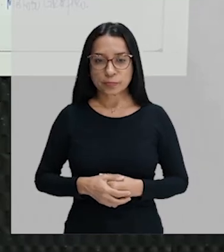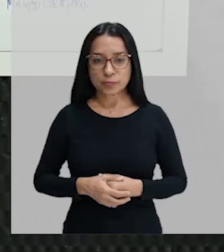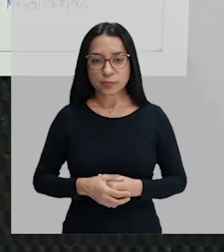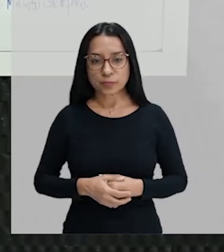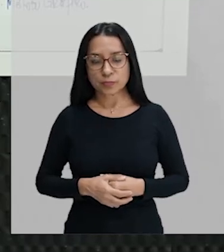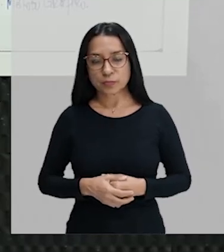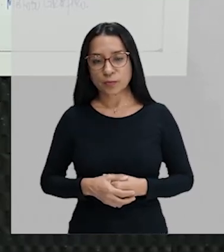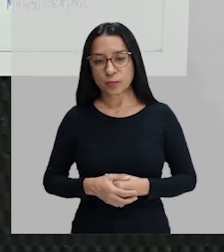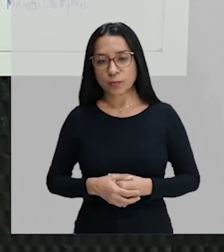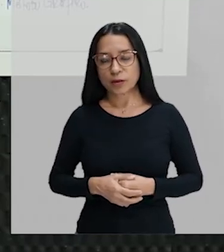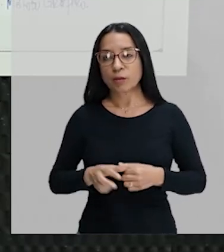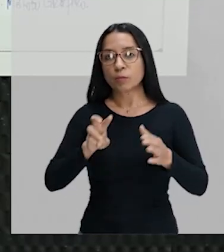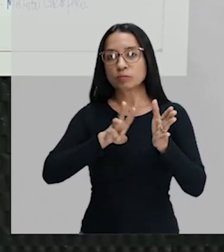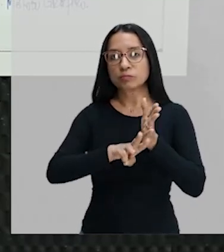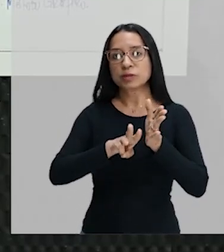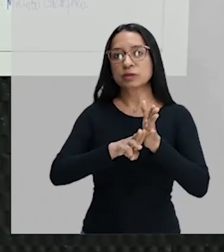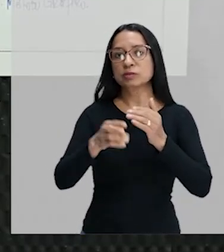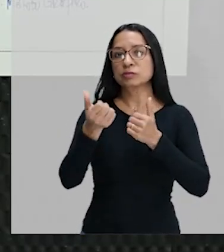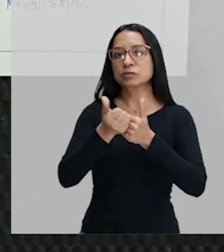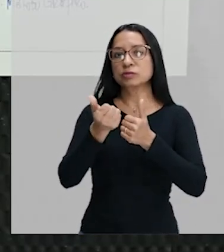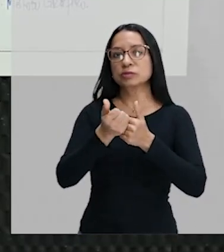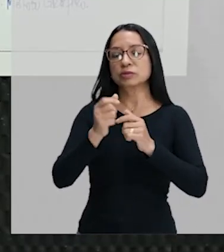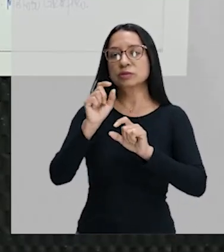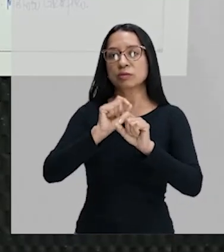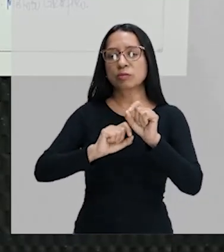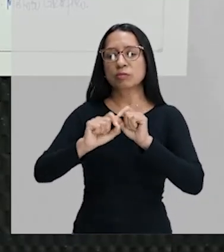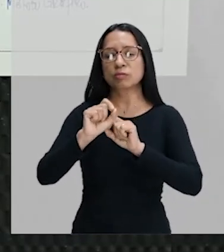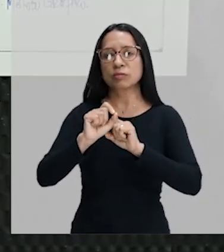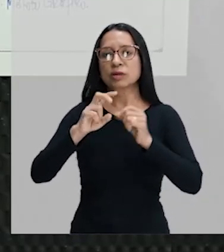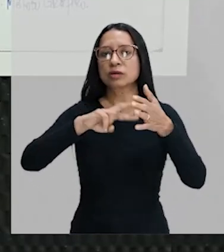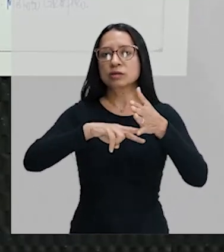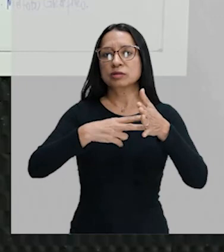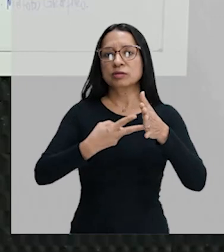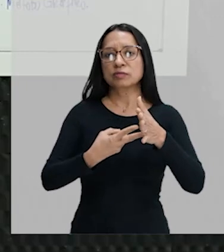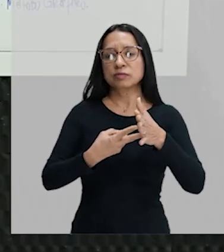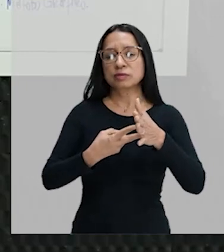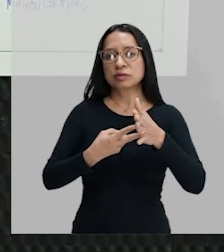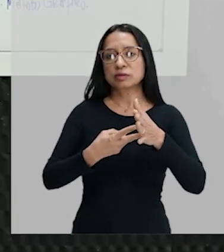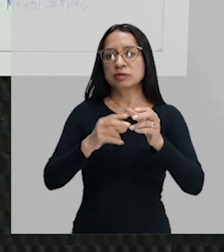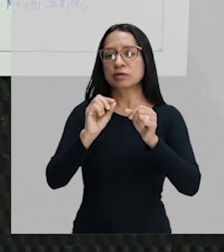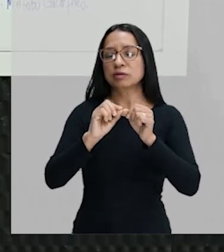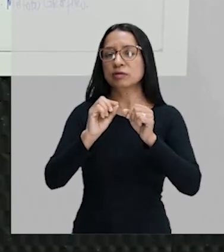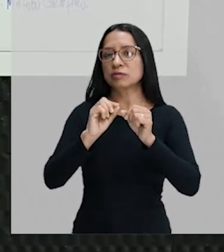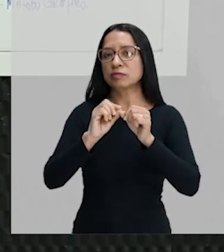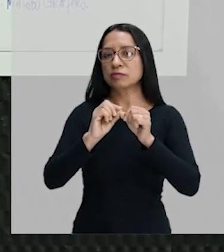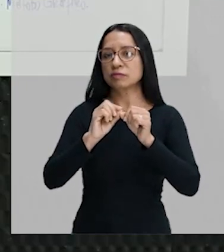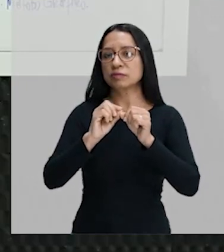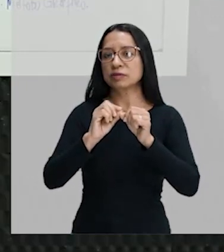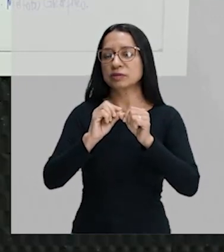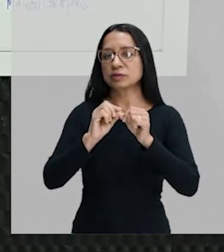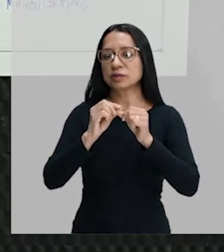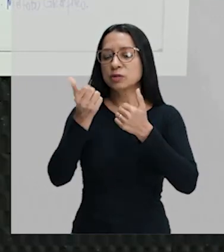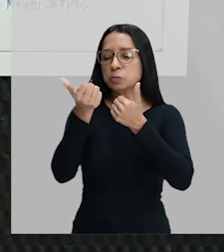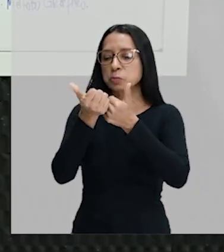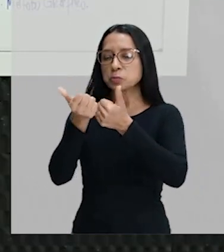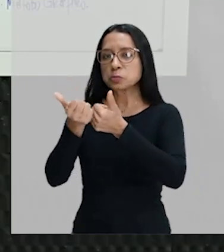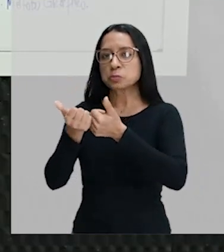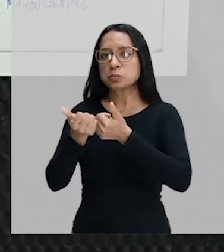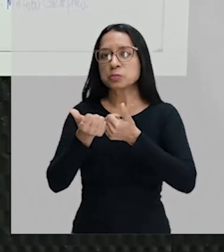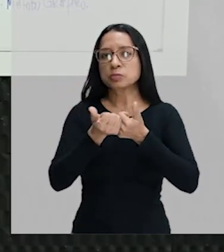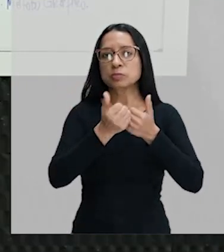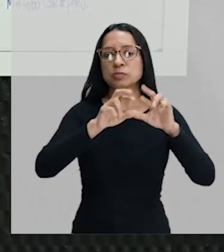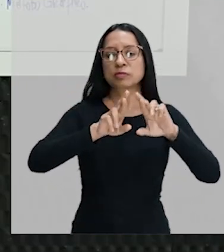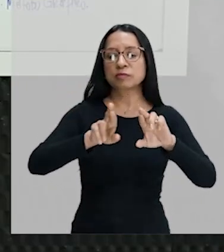O método da substituição consiste em você fazer uma série de substituições,